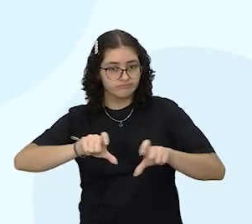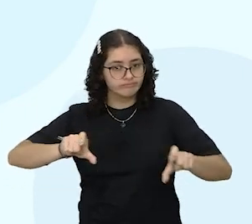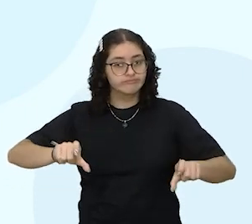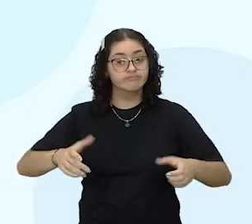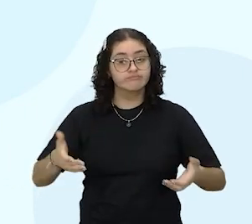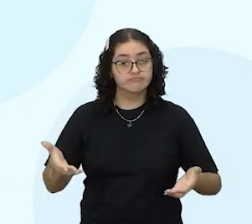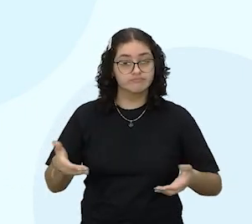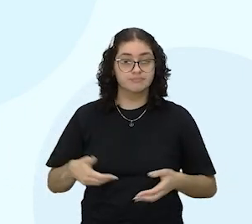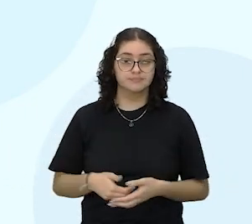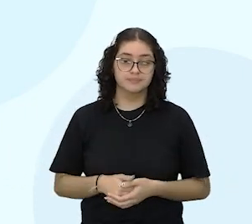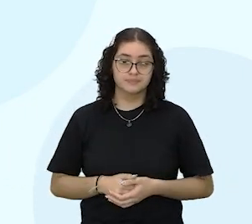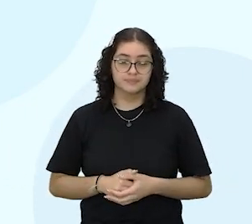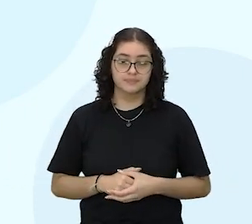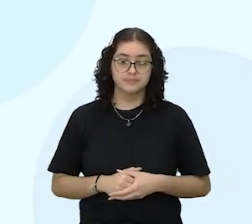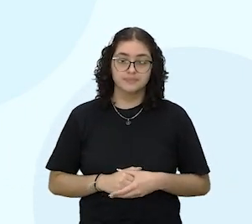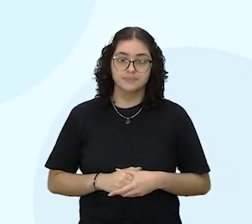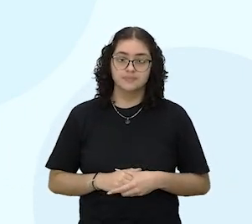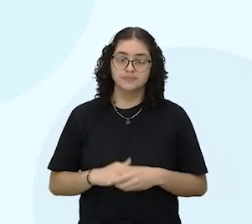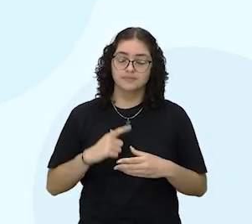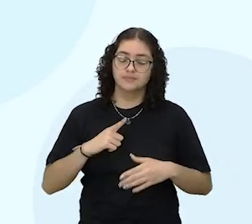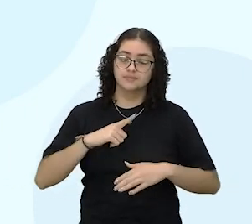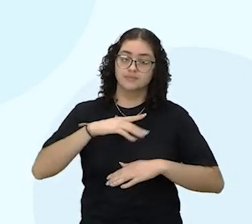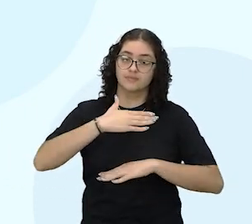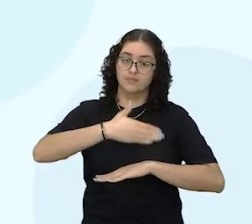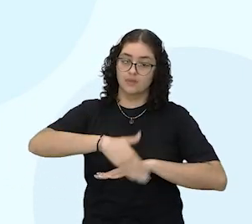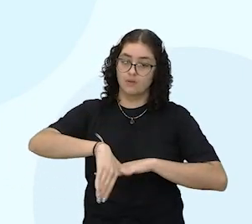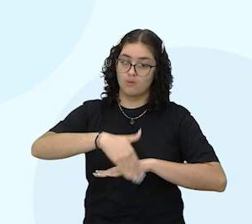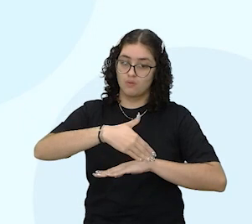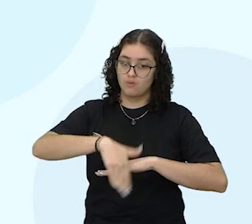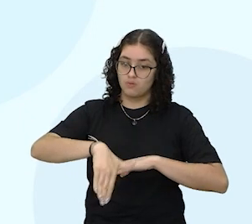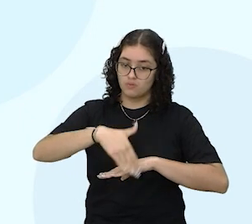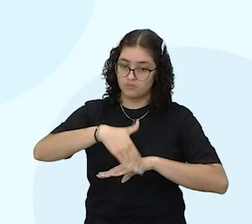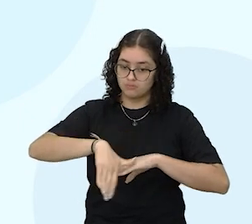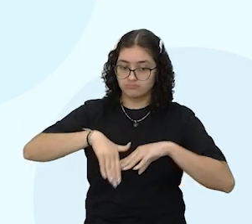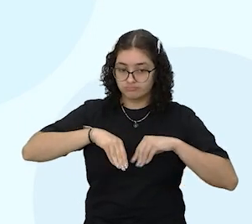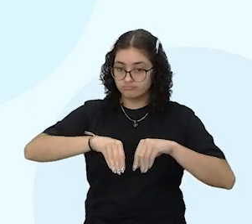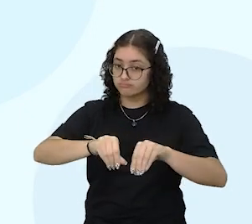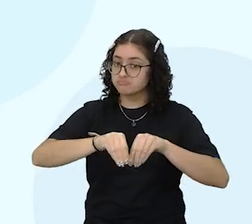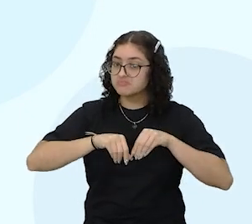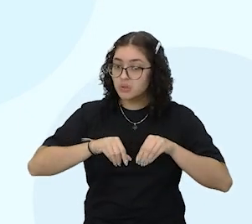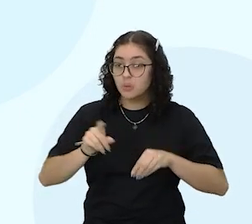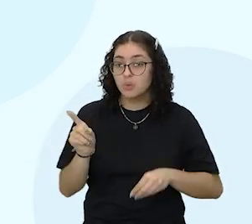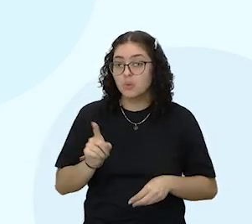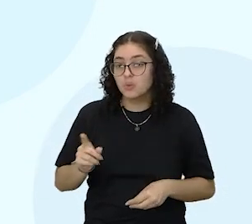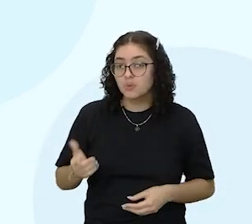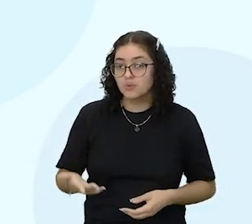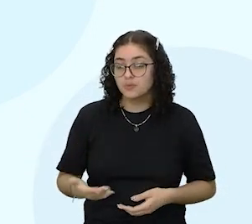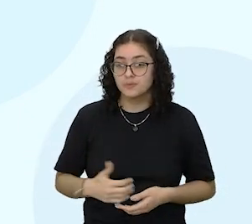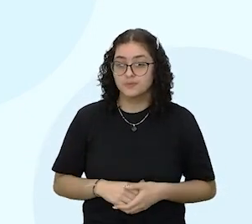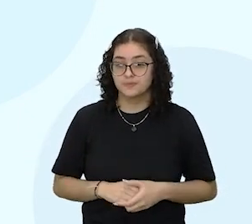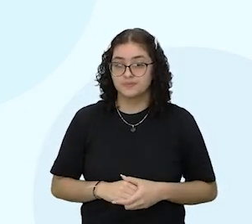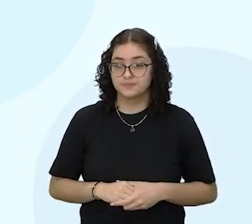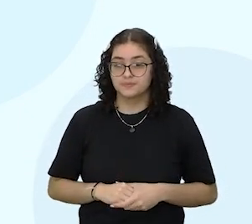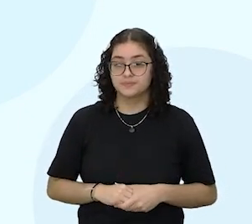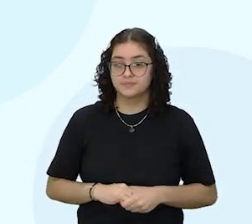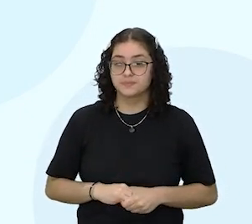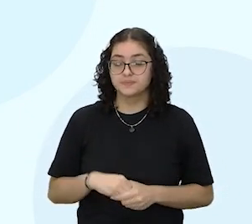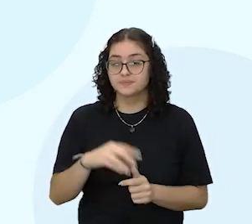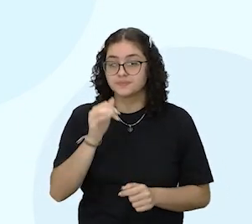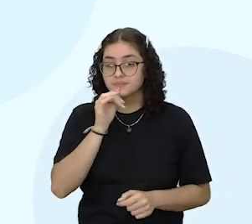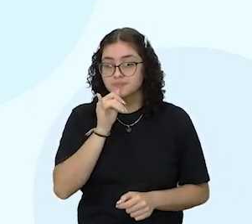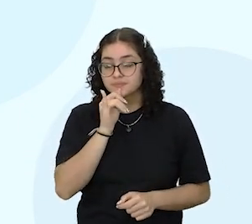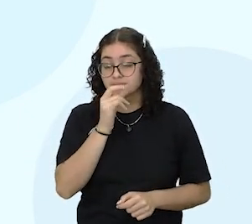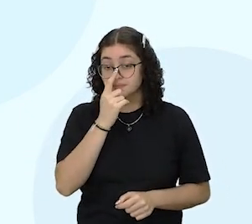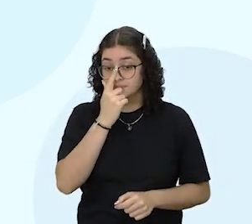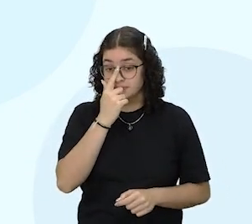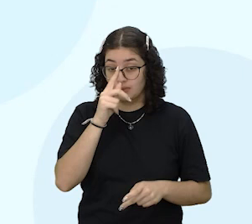Ela tem ruas pavimentadas ou não? Sendo assim, a população, por exemplo, pode